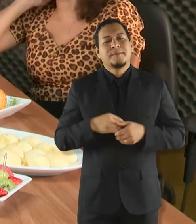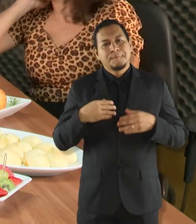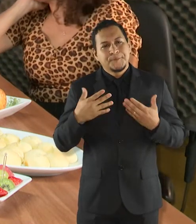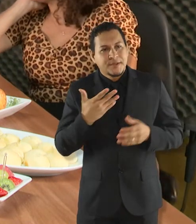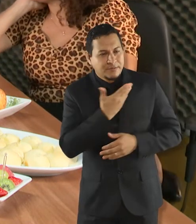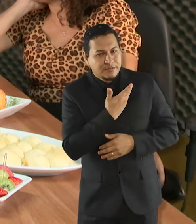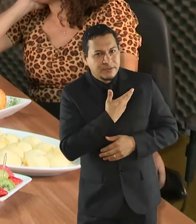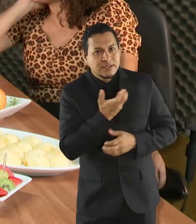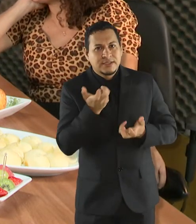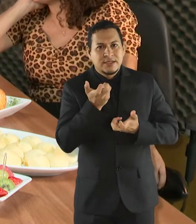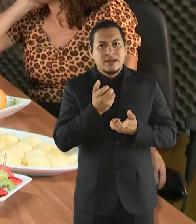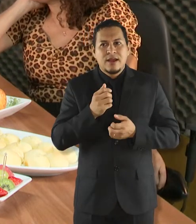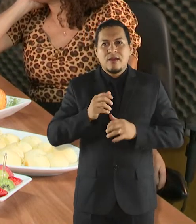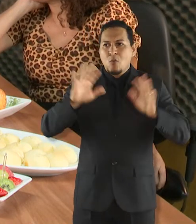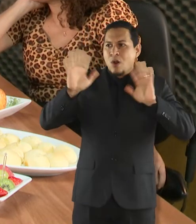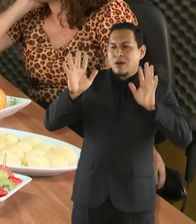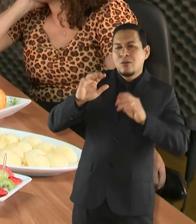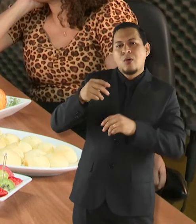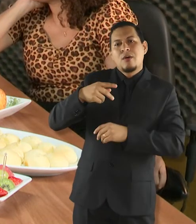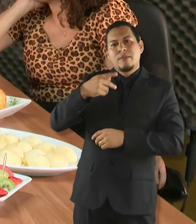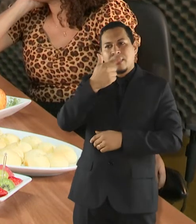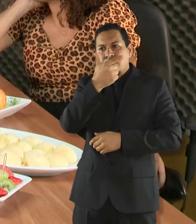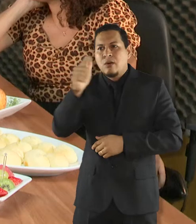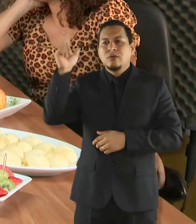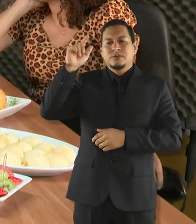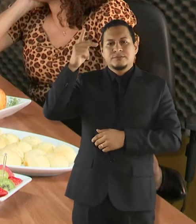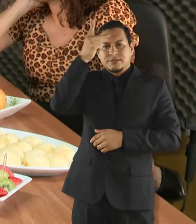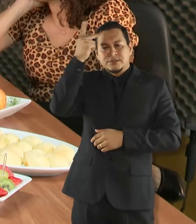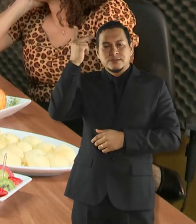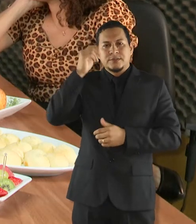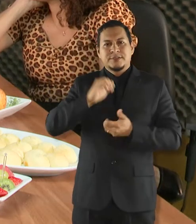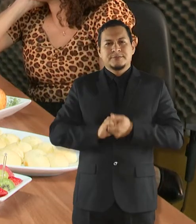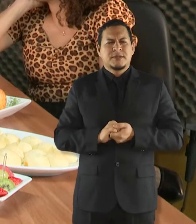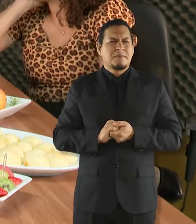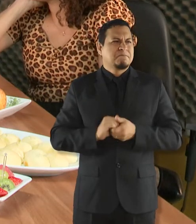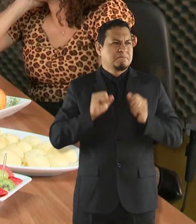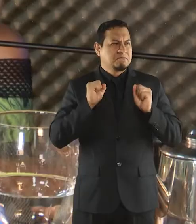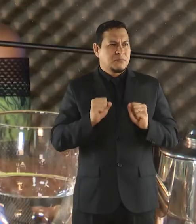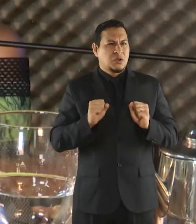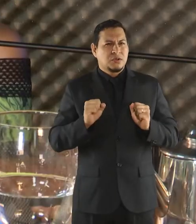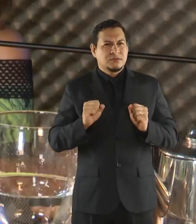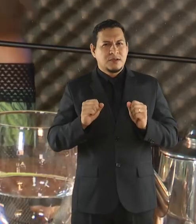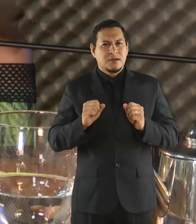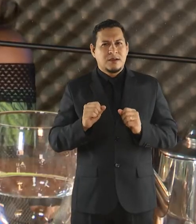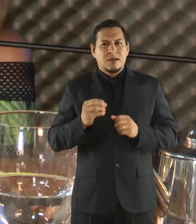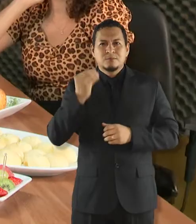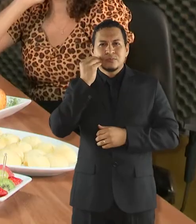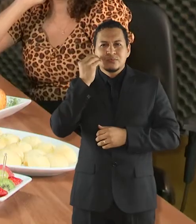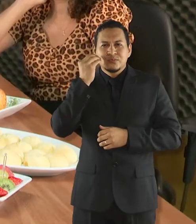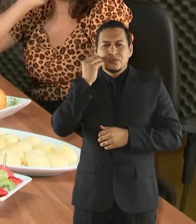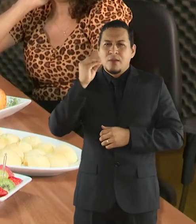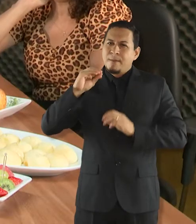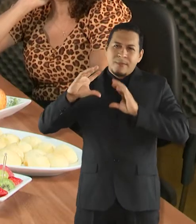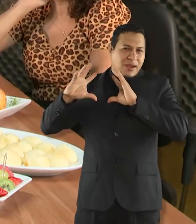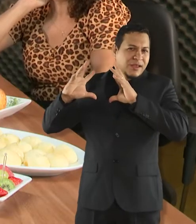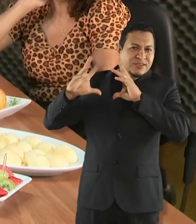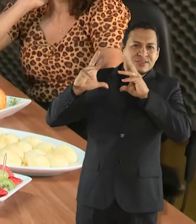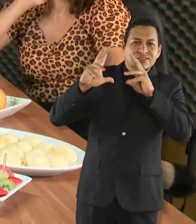Minha amiga, você gostaria de mandar um alô pra alguém? Eu acho que pode fechar com um beijinho. Beijinho